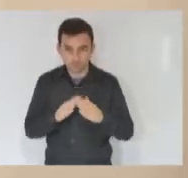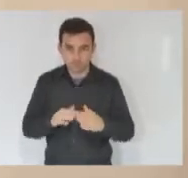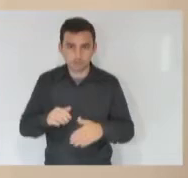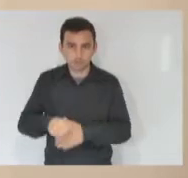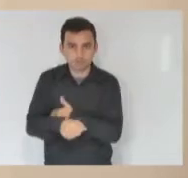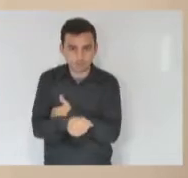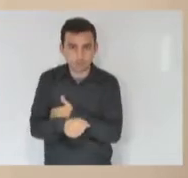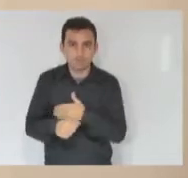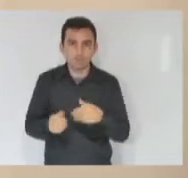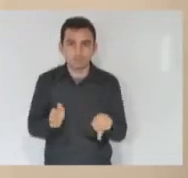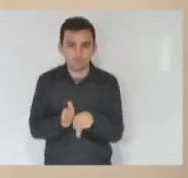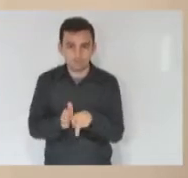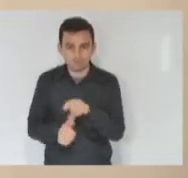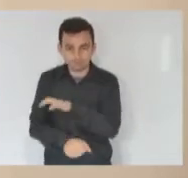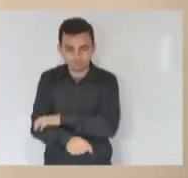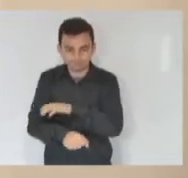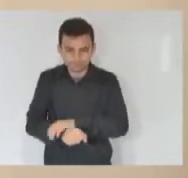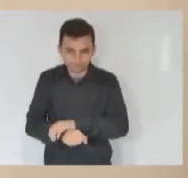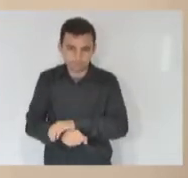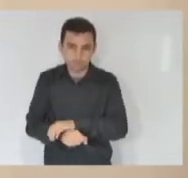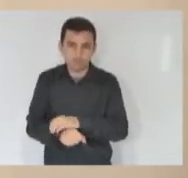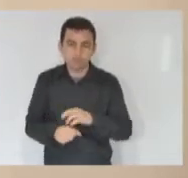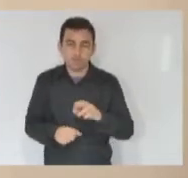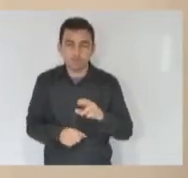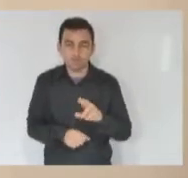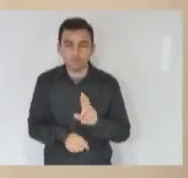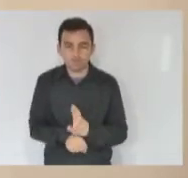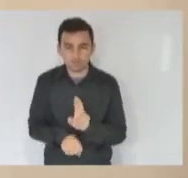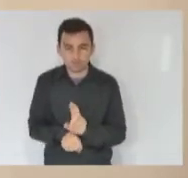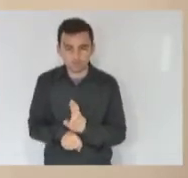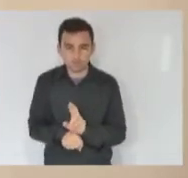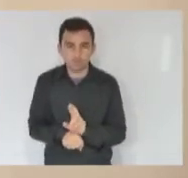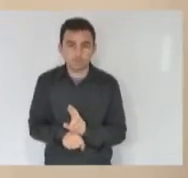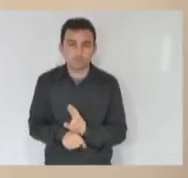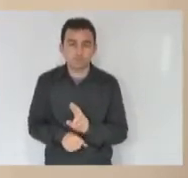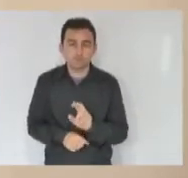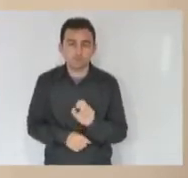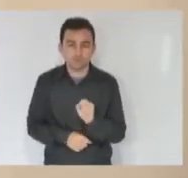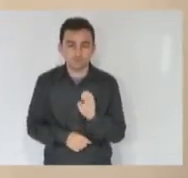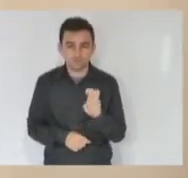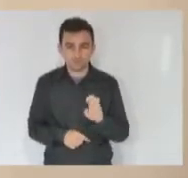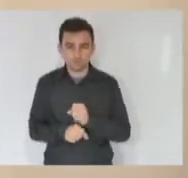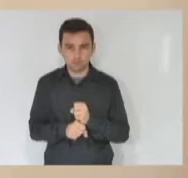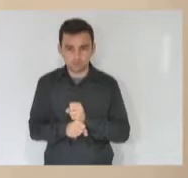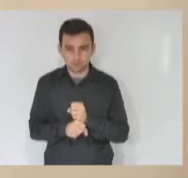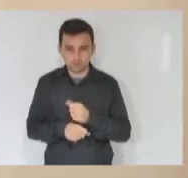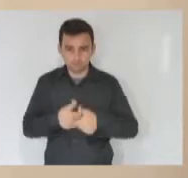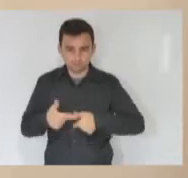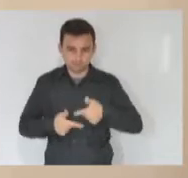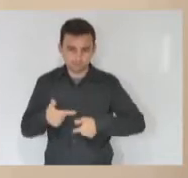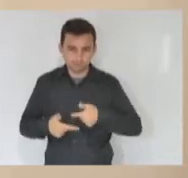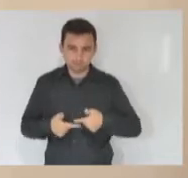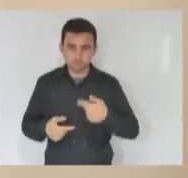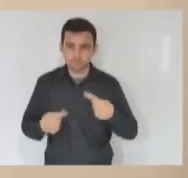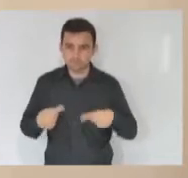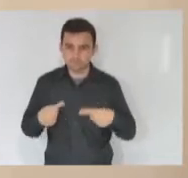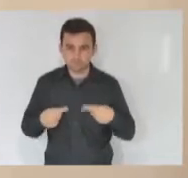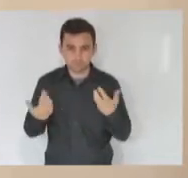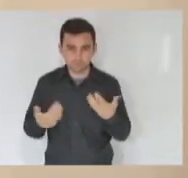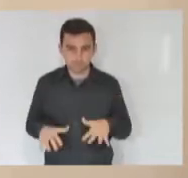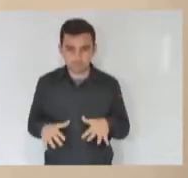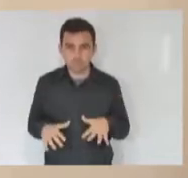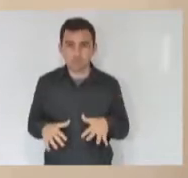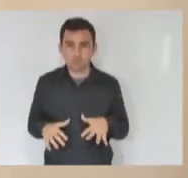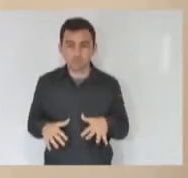Rio do Sul pelos 85 anos de atividade. Em discussão. Não havendo quem queira discutir, em votação. Deputados que aprovam, permaneçam como se